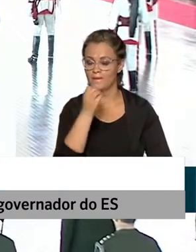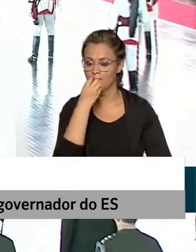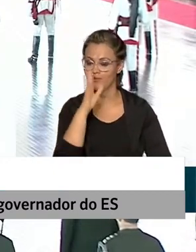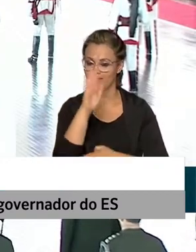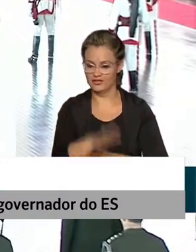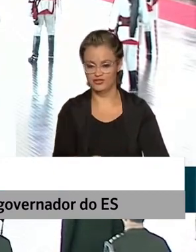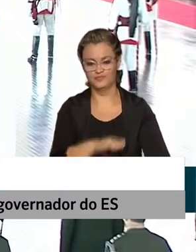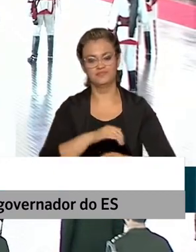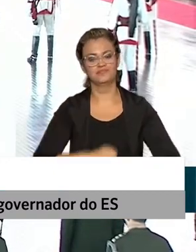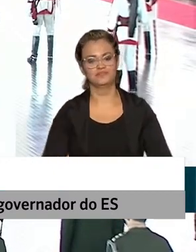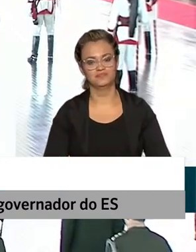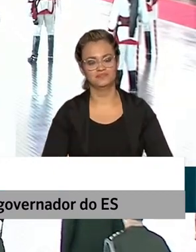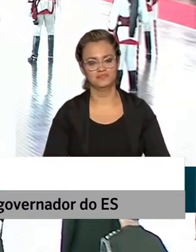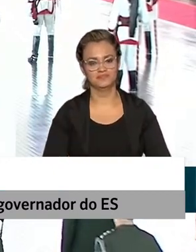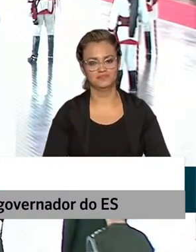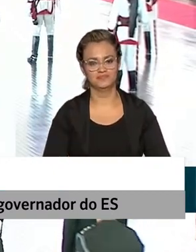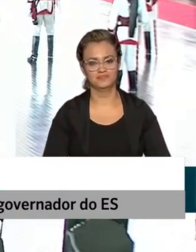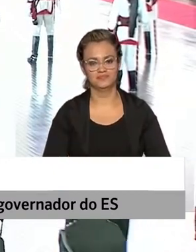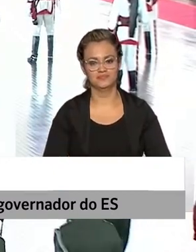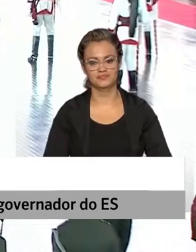boa tarde.